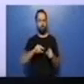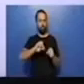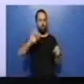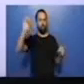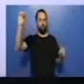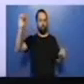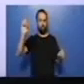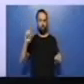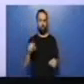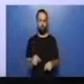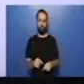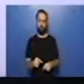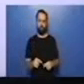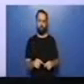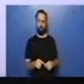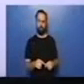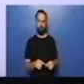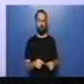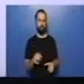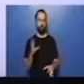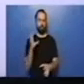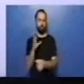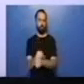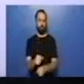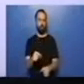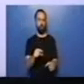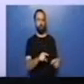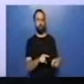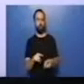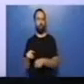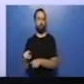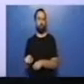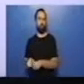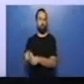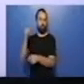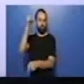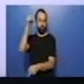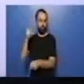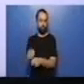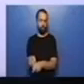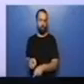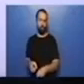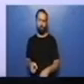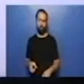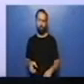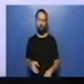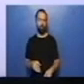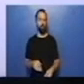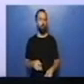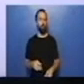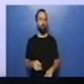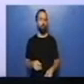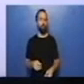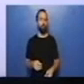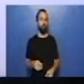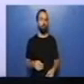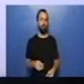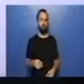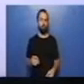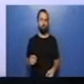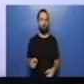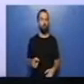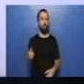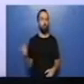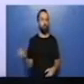é a soma, a continha de mais, a soma dessas duas. Só que potência é uma grandeza